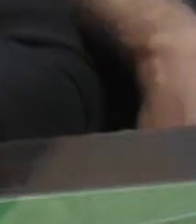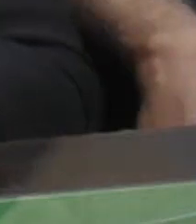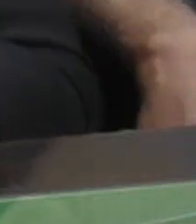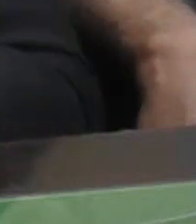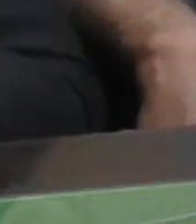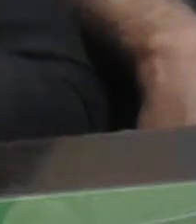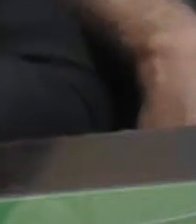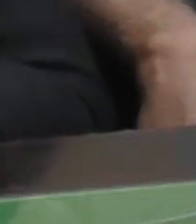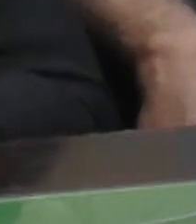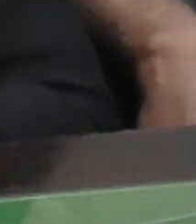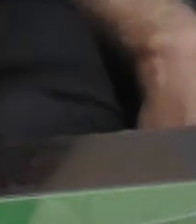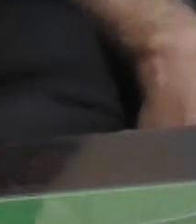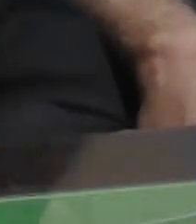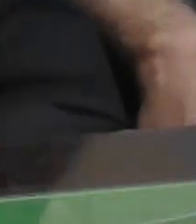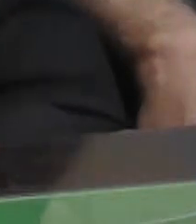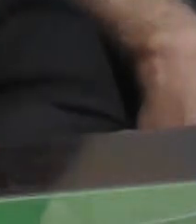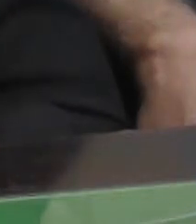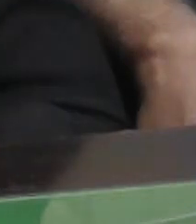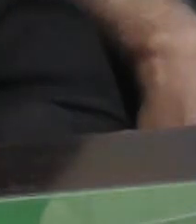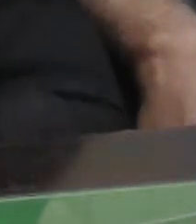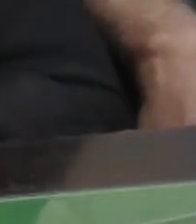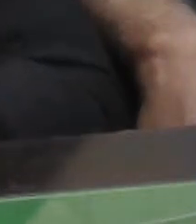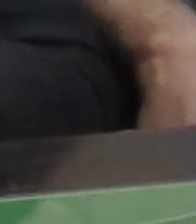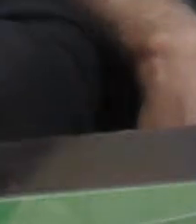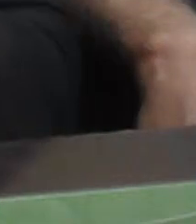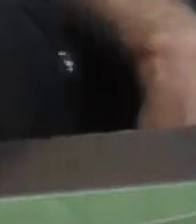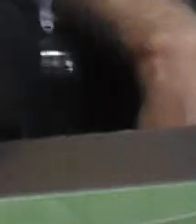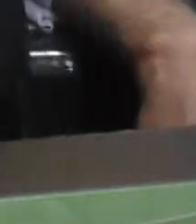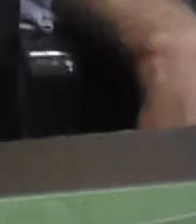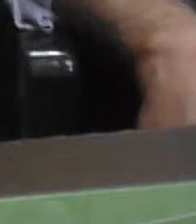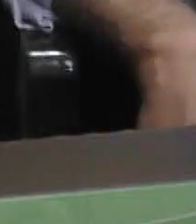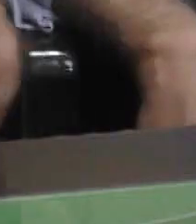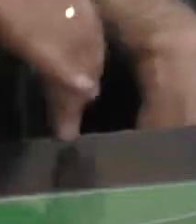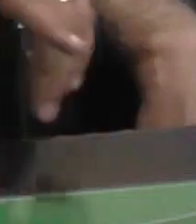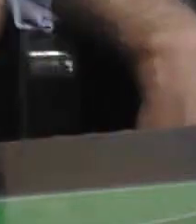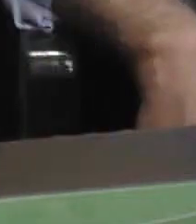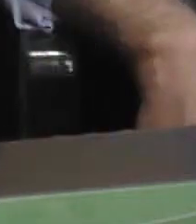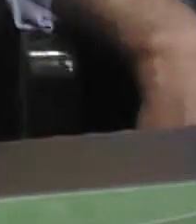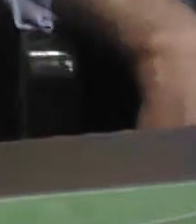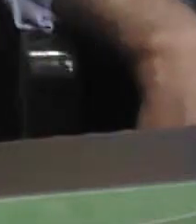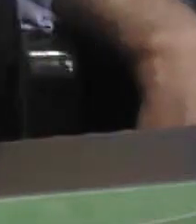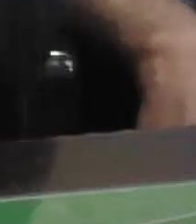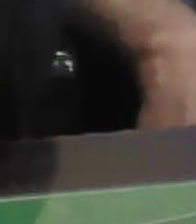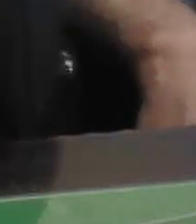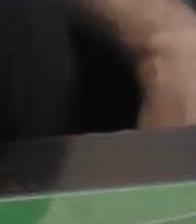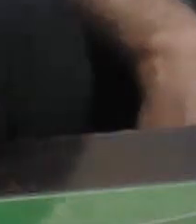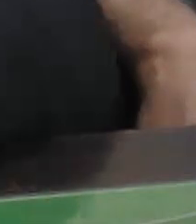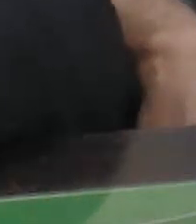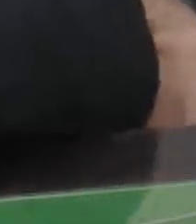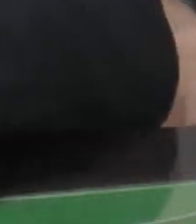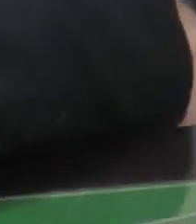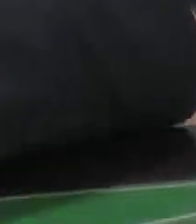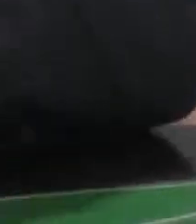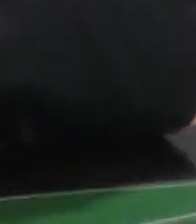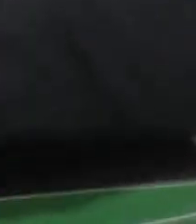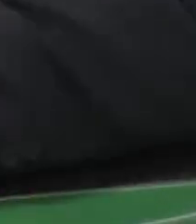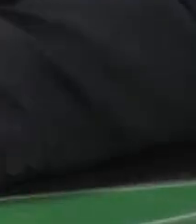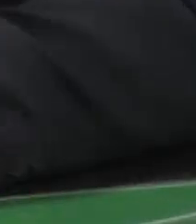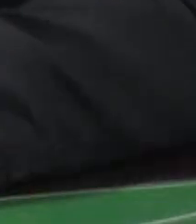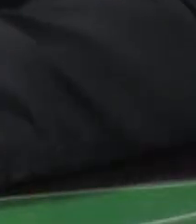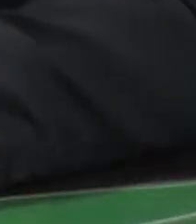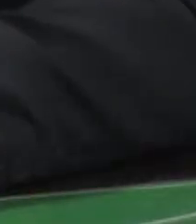casa não pode, isso atenta contra o mandato de cada um dos deputados que aqui estão, seja a base governista,